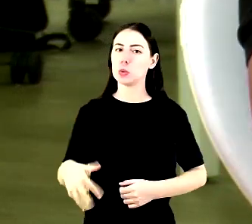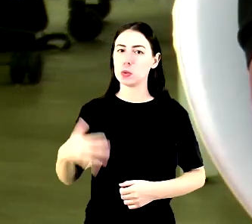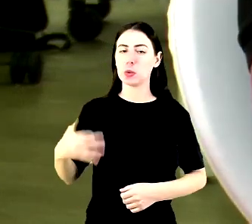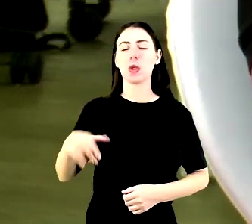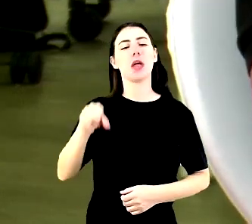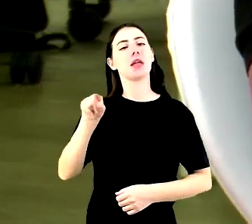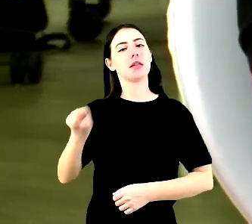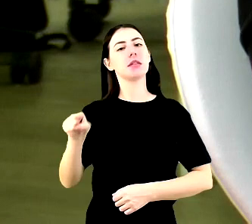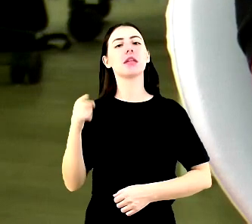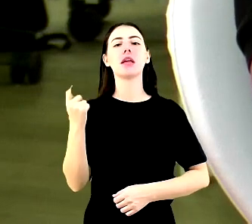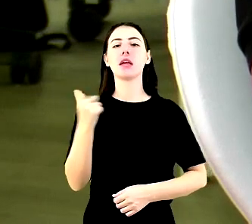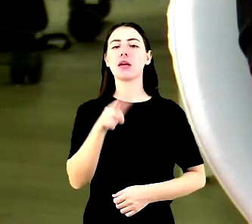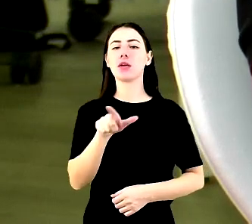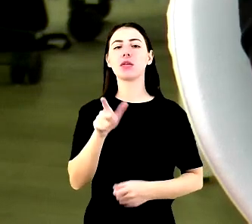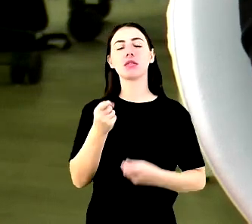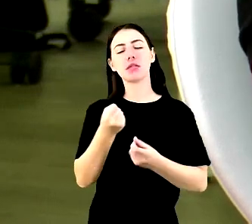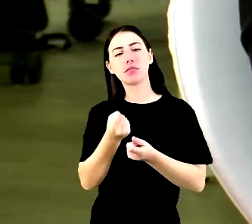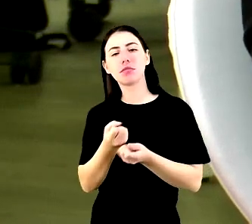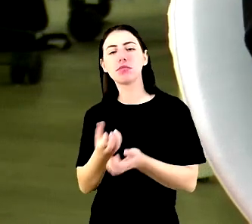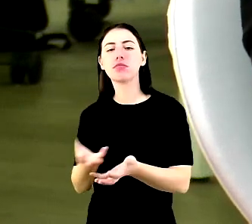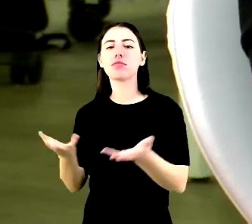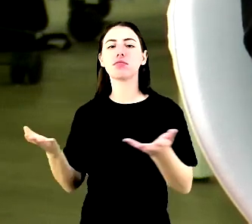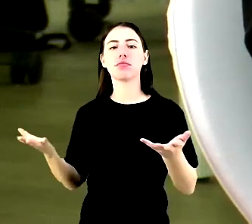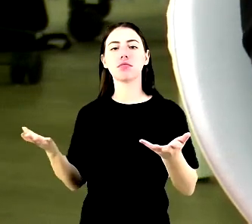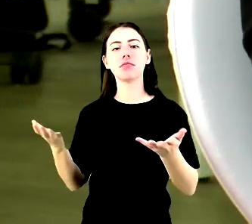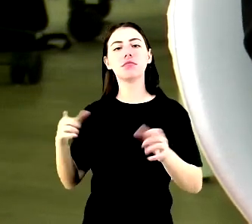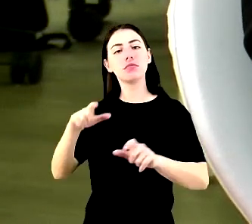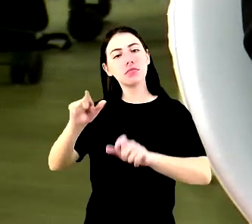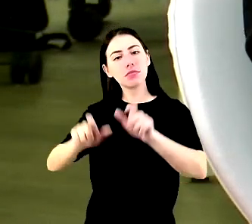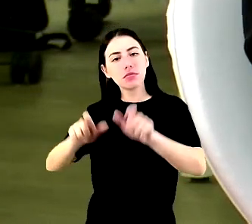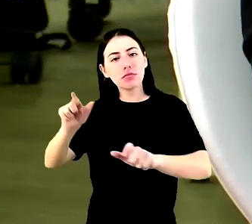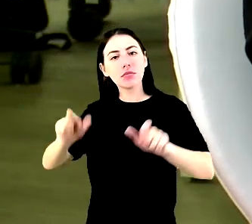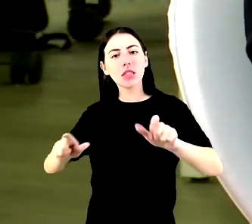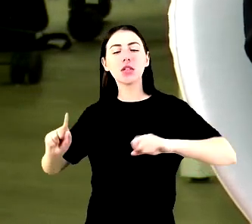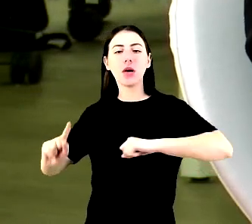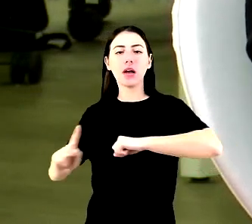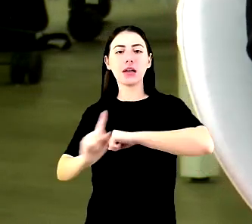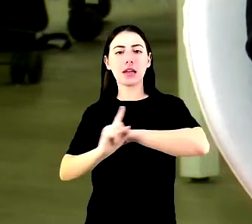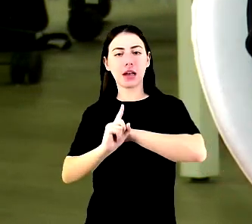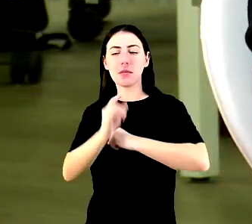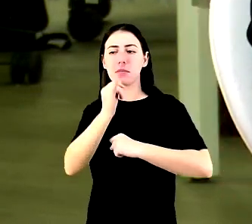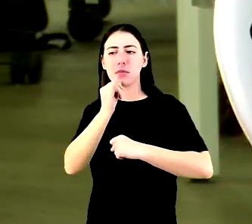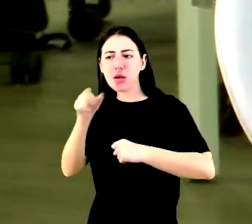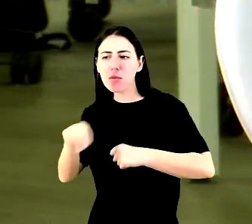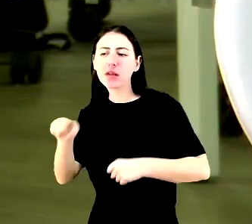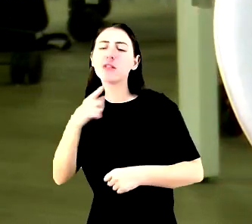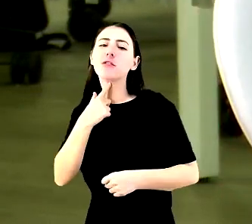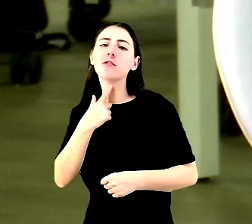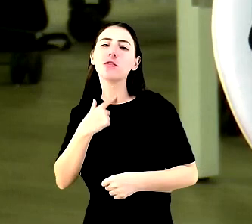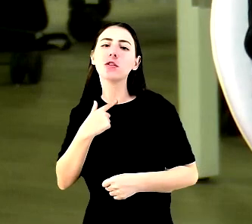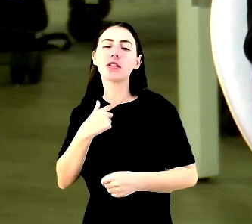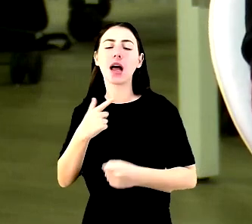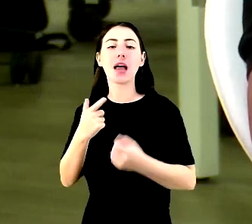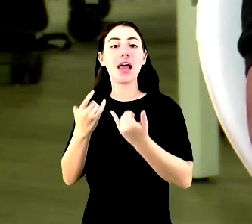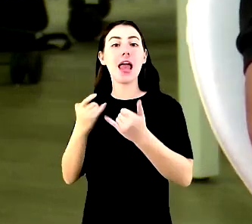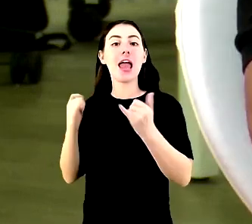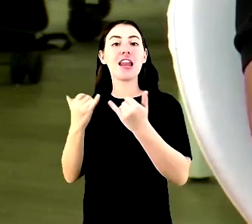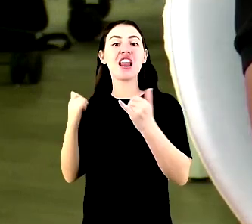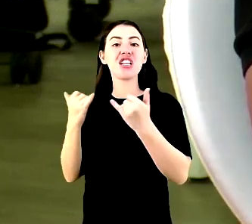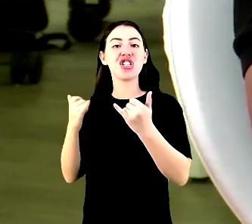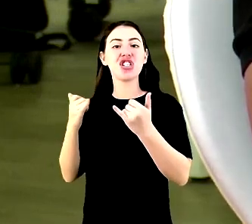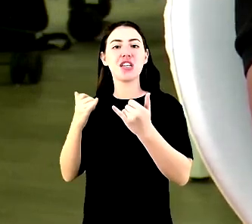a gente fornecer para o indivíduo, para aquela pessoa que quer energia renovável na sua casa, até o grande